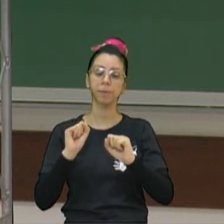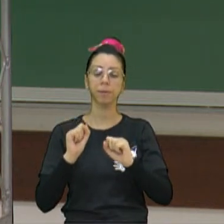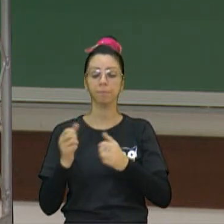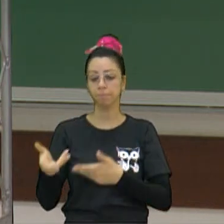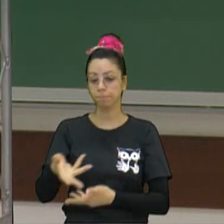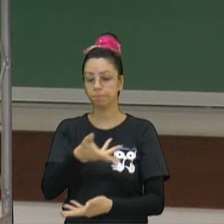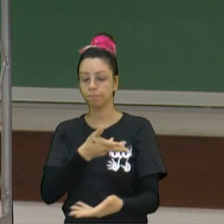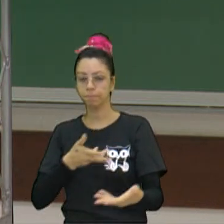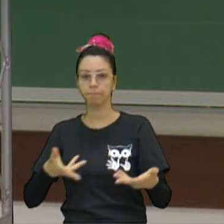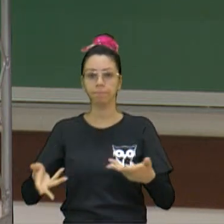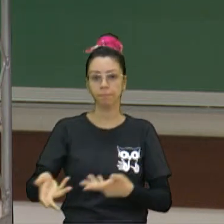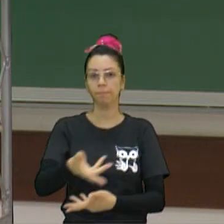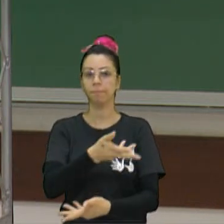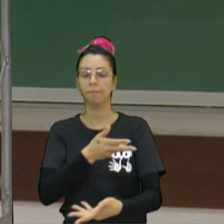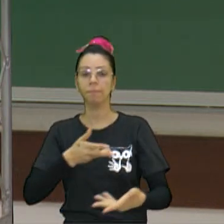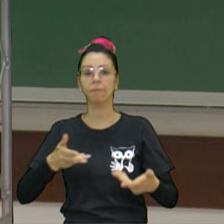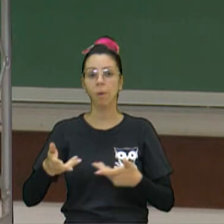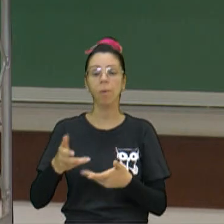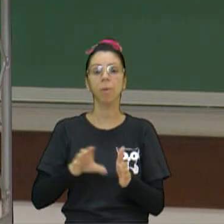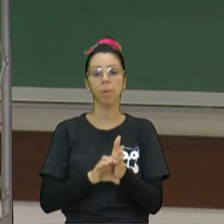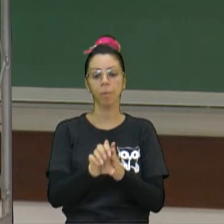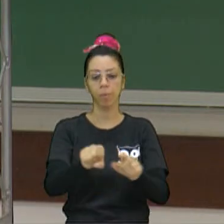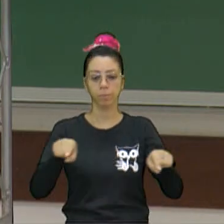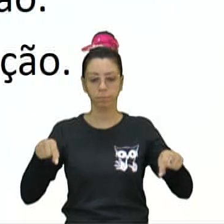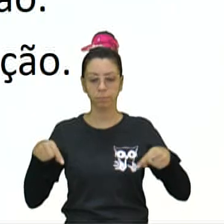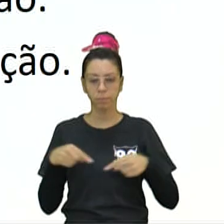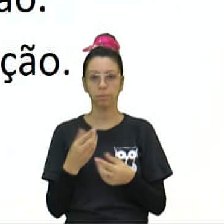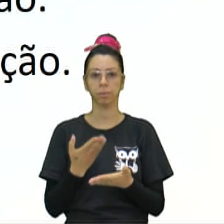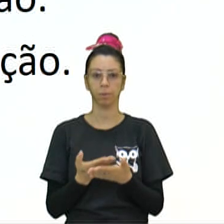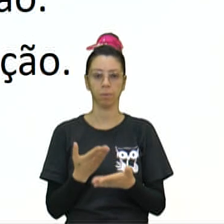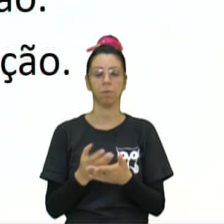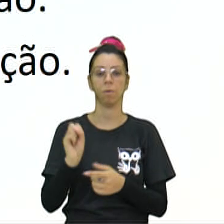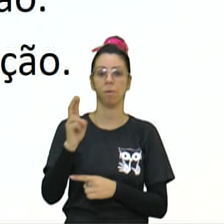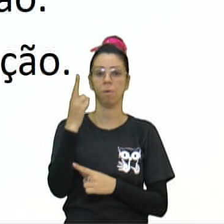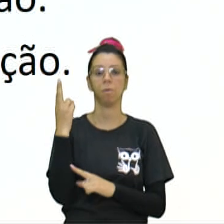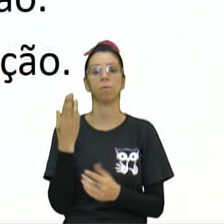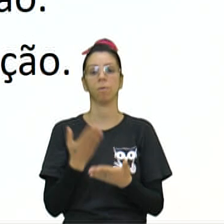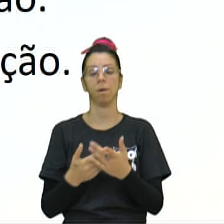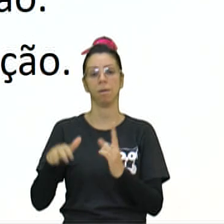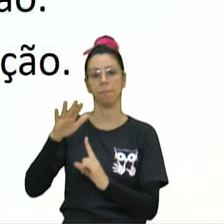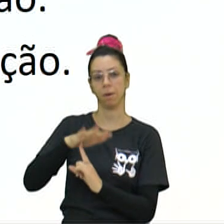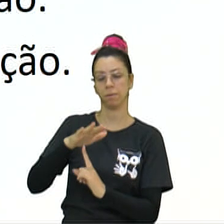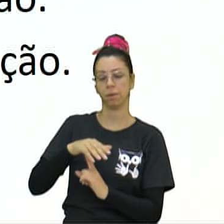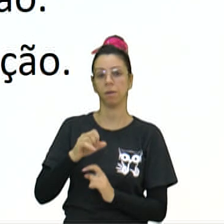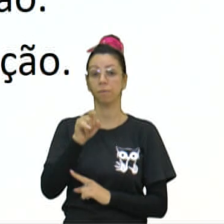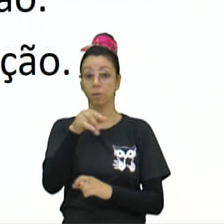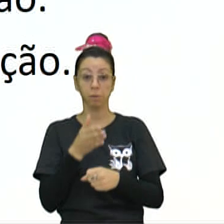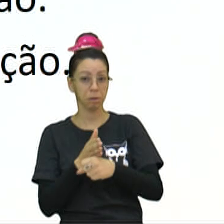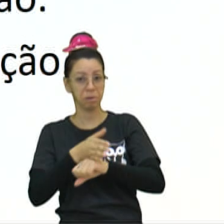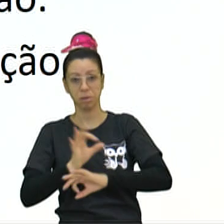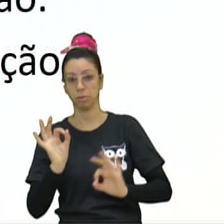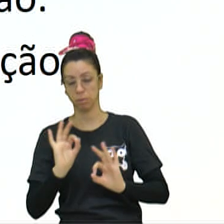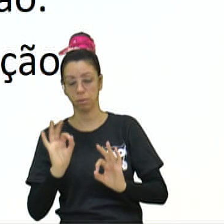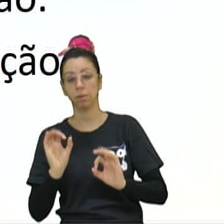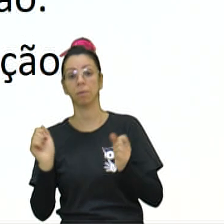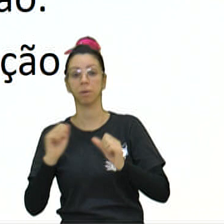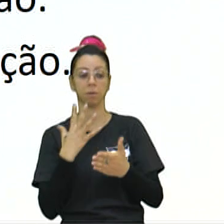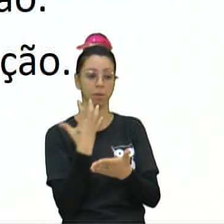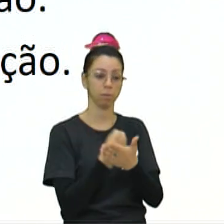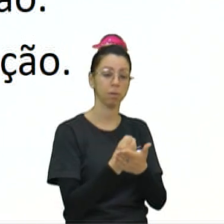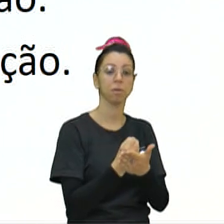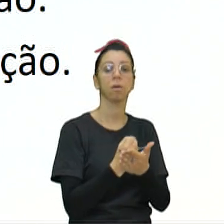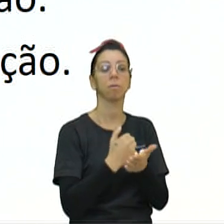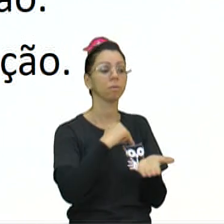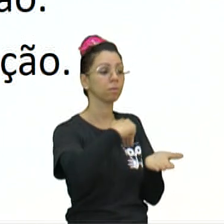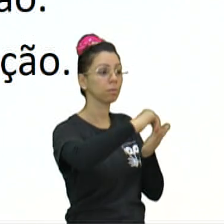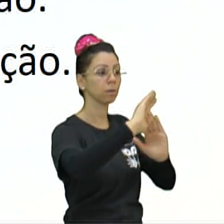interagir lá no aplicativo Aula Paraná respondendo essa questão aqui. Aqueles que não têm acesso, faz as suas anotações entre em contato com a escola e vê a melhor